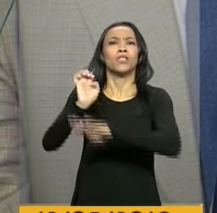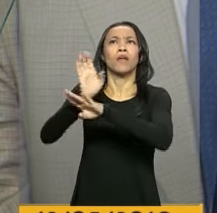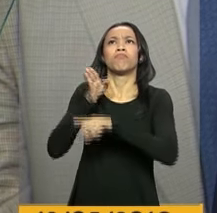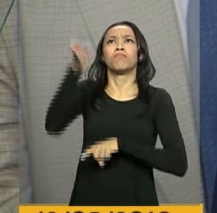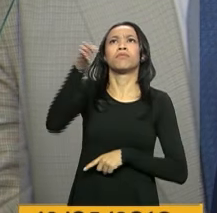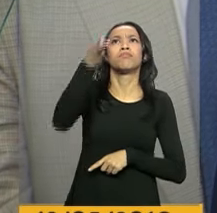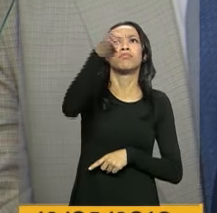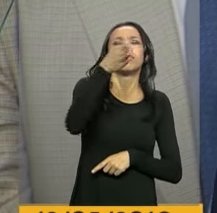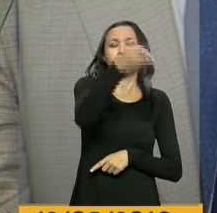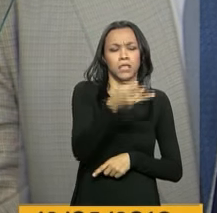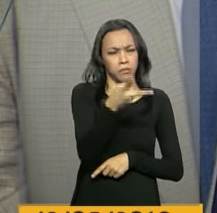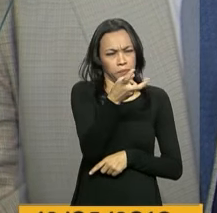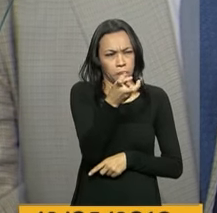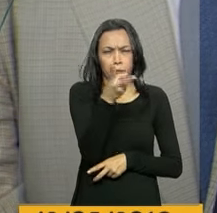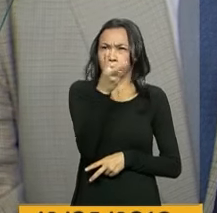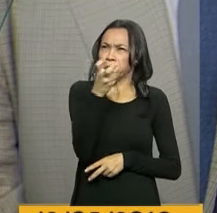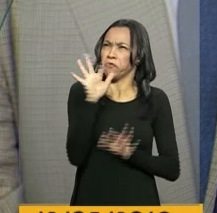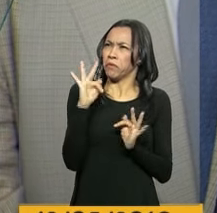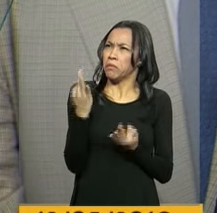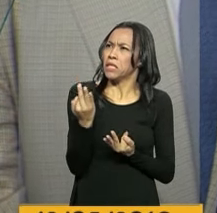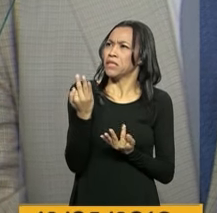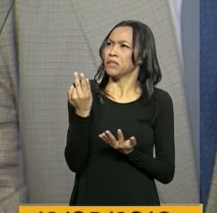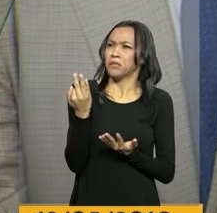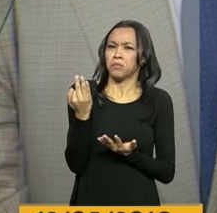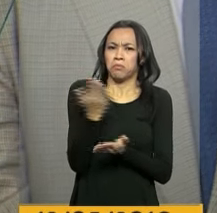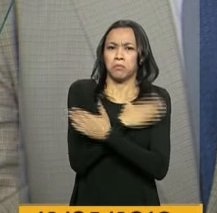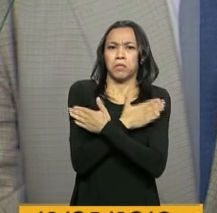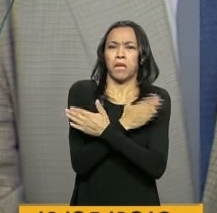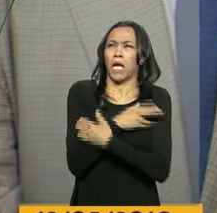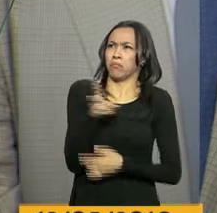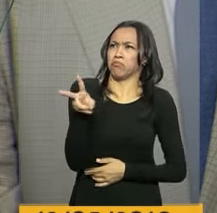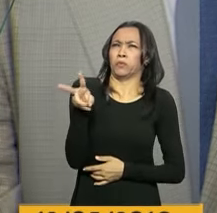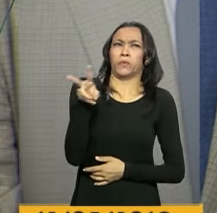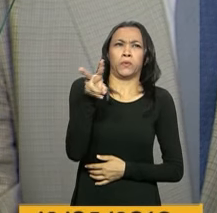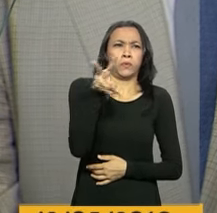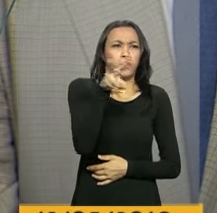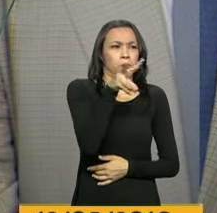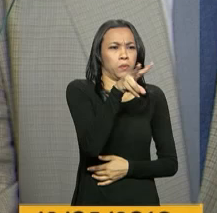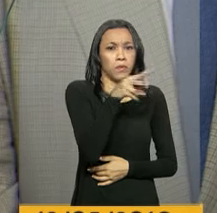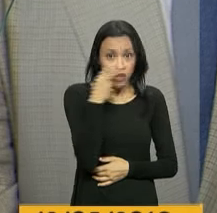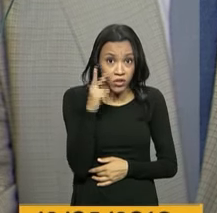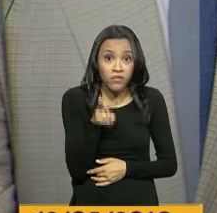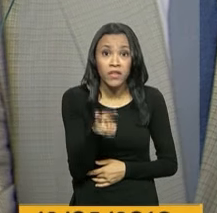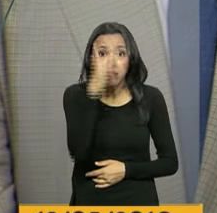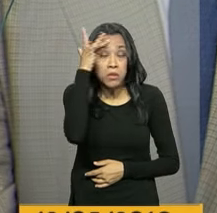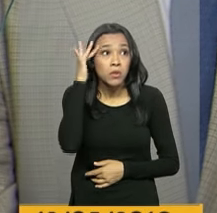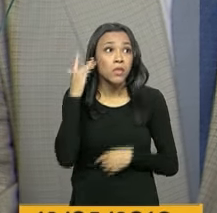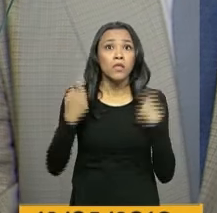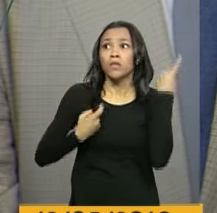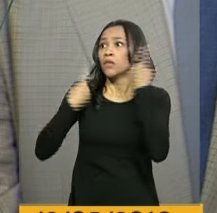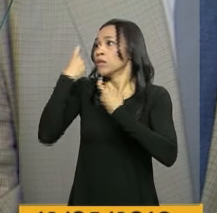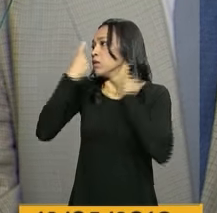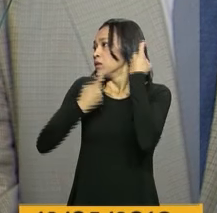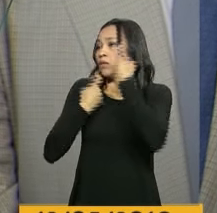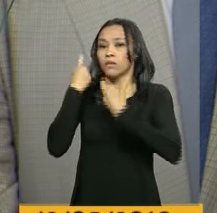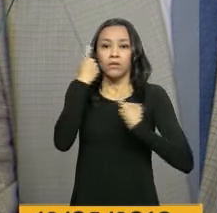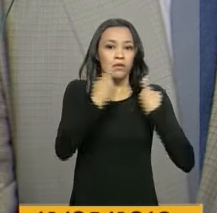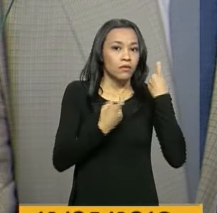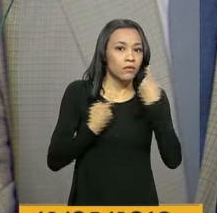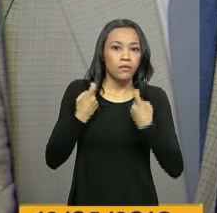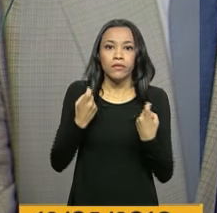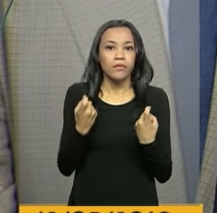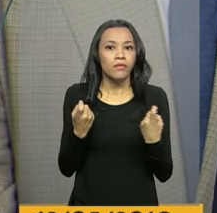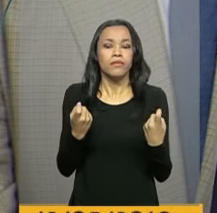com famílias desempregadas. E nós vemos o desespero desses brasileiros que contam com um país